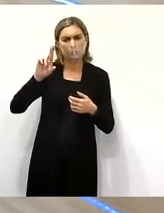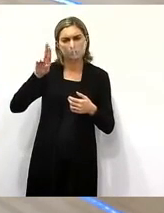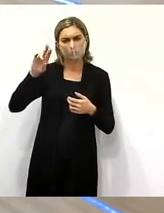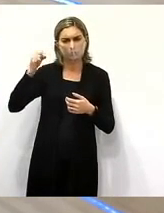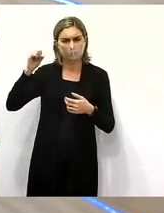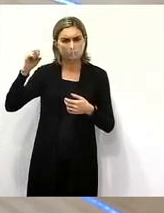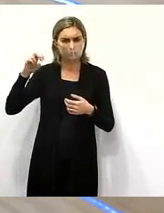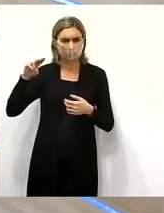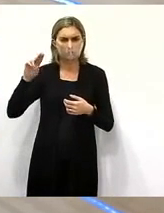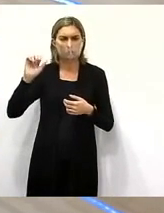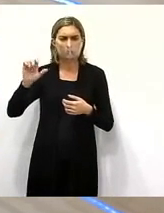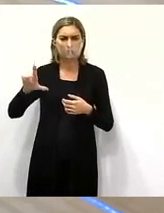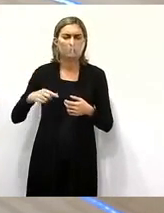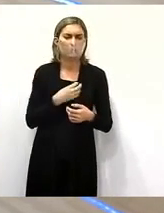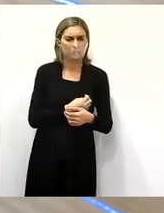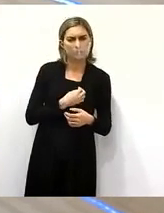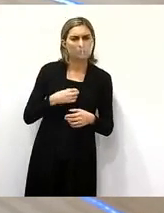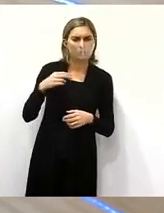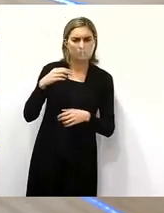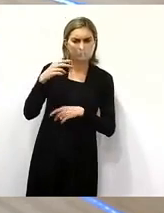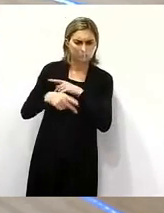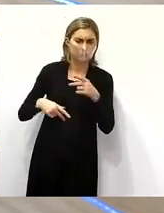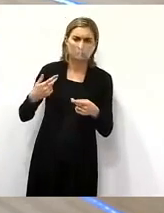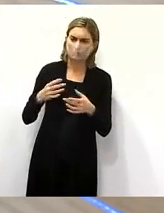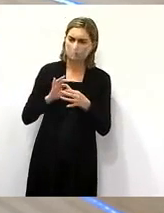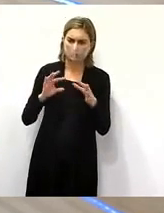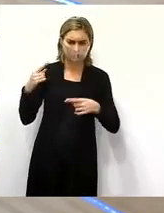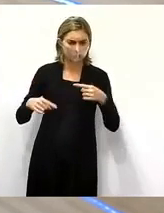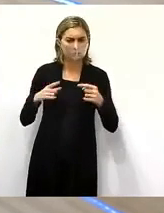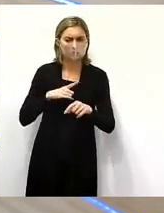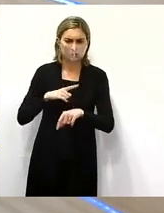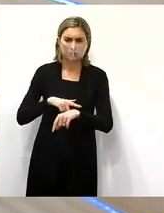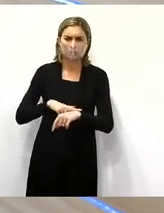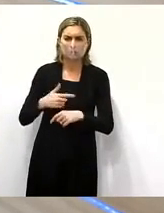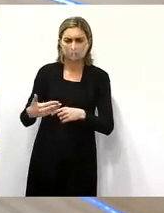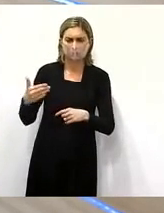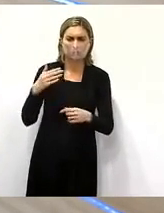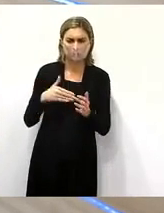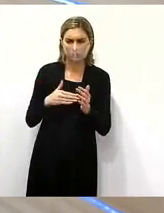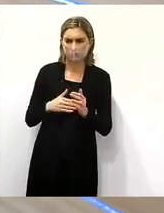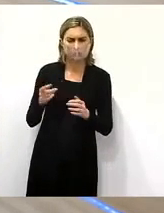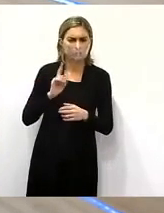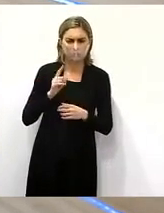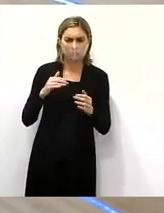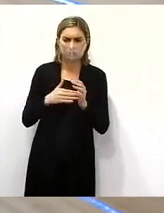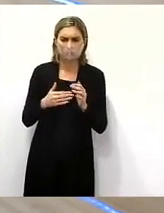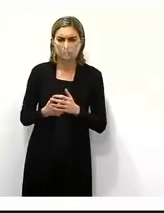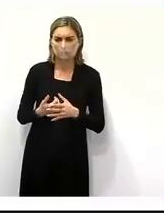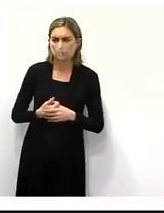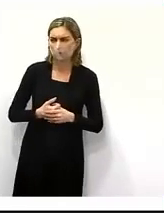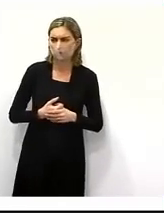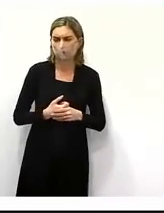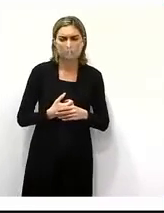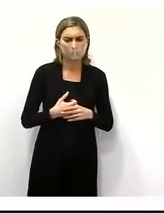e sobre a vida pública ou política, se você quiser. Se der mais tempo para mais uma, vamos para a última. De